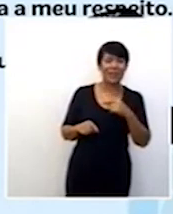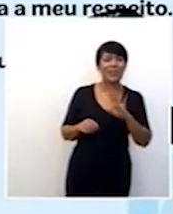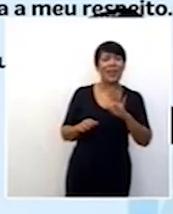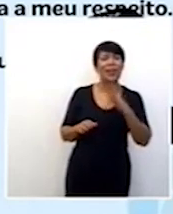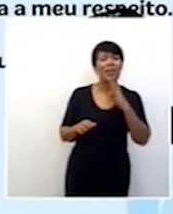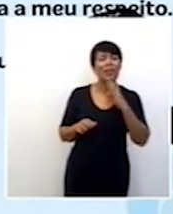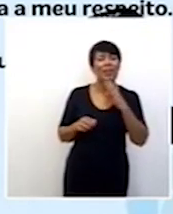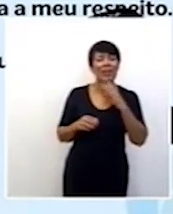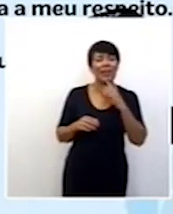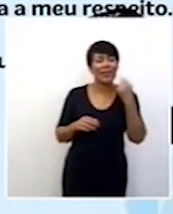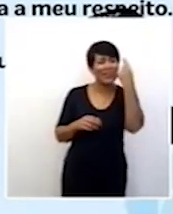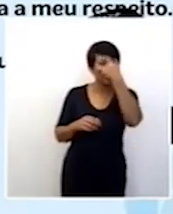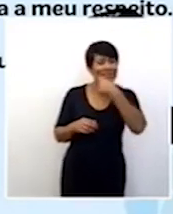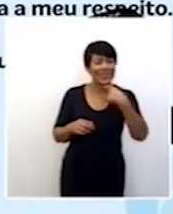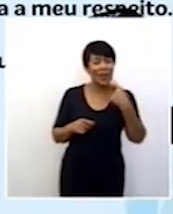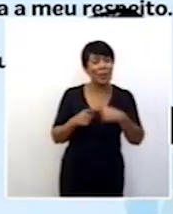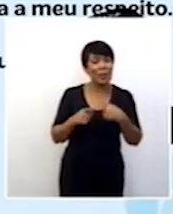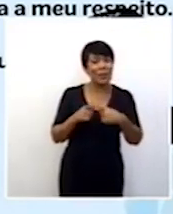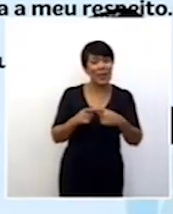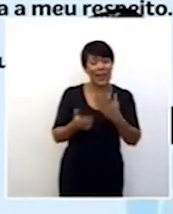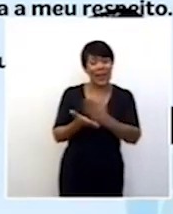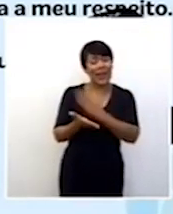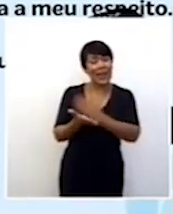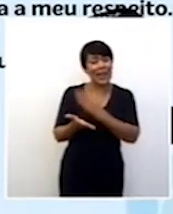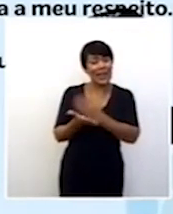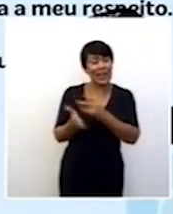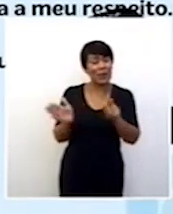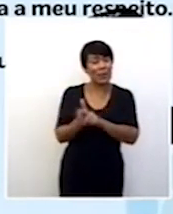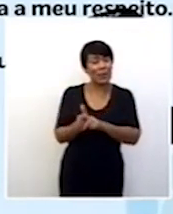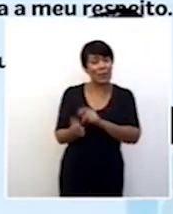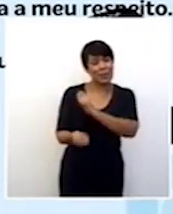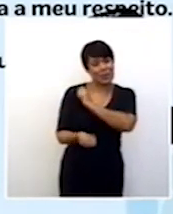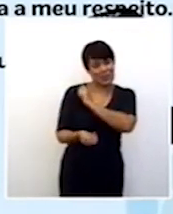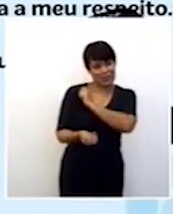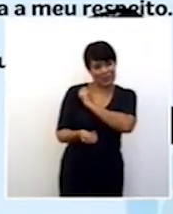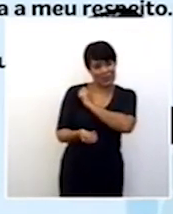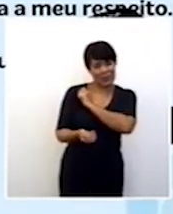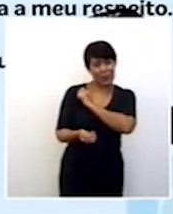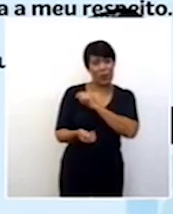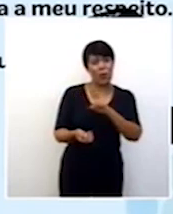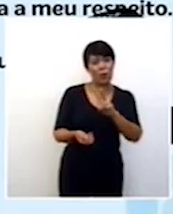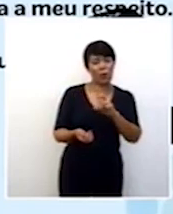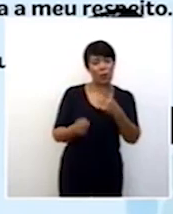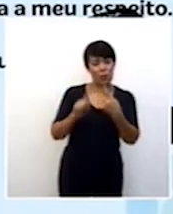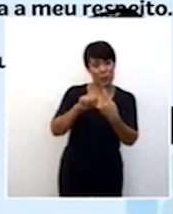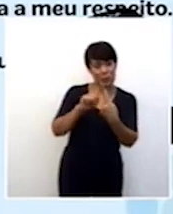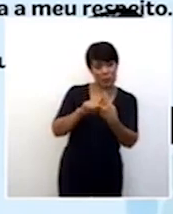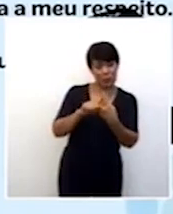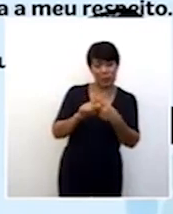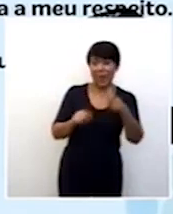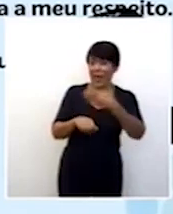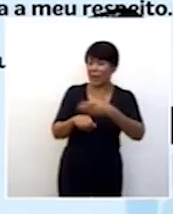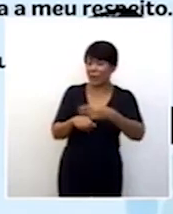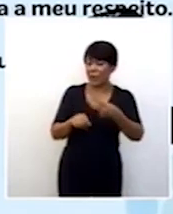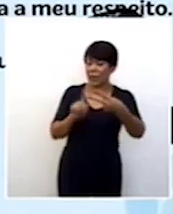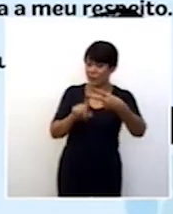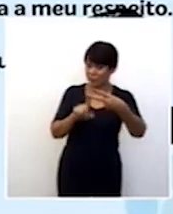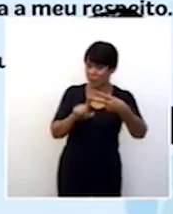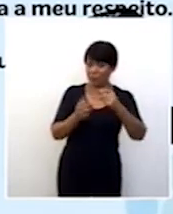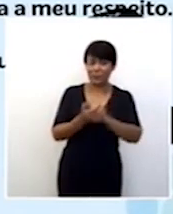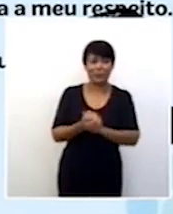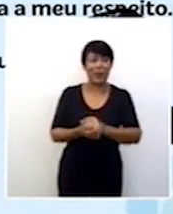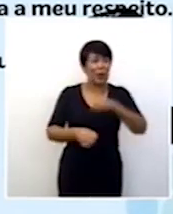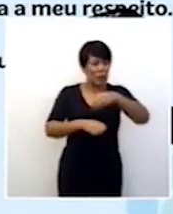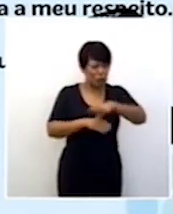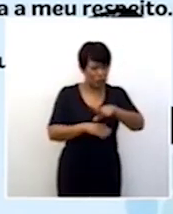senhor, porque está lá no caderno do aluno, no volume 1, na atividade 2. Uma dica que aparece aí pra gente